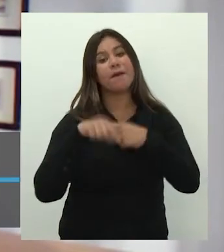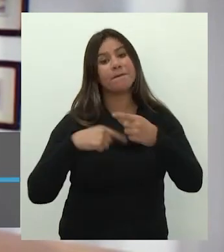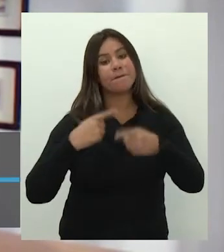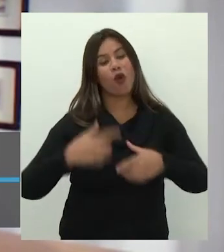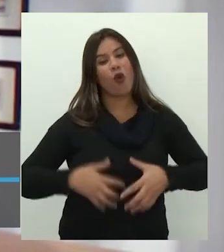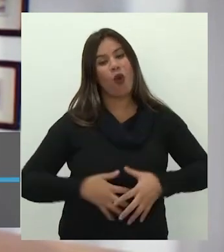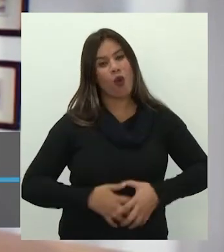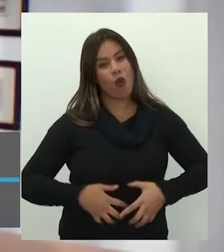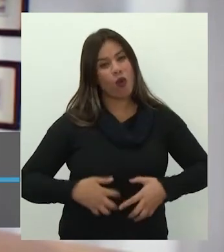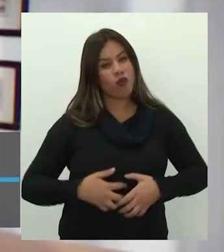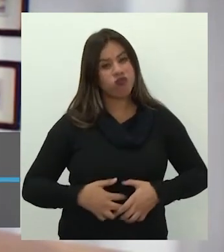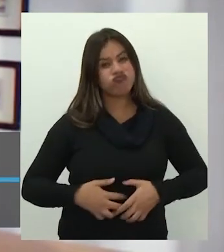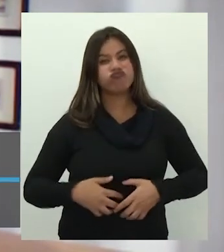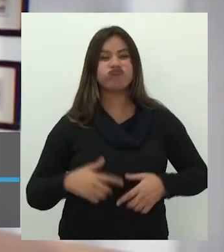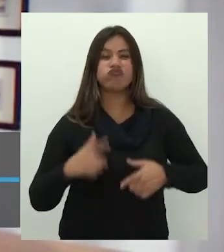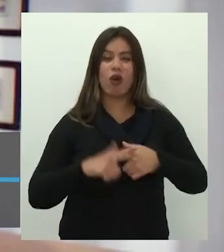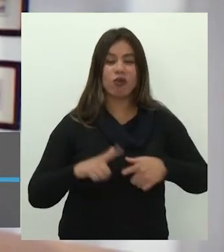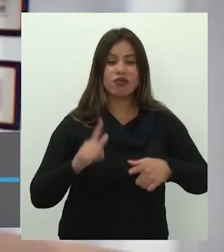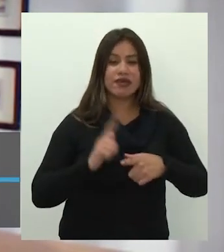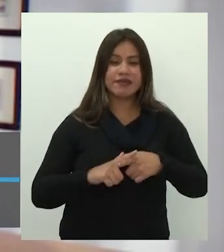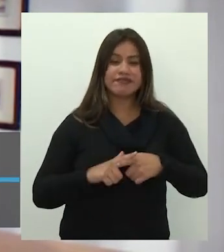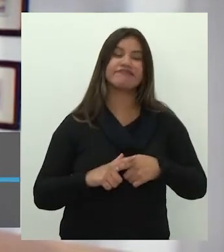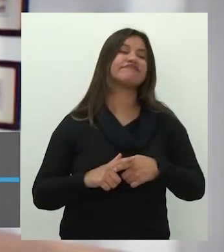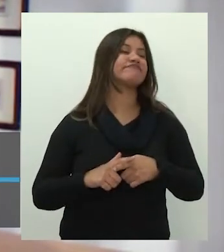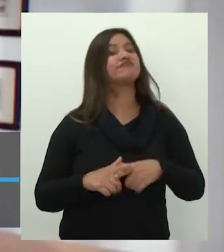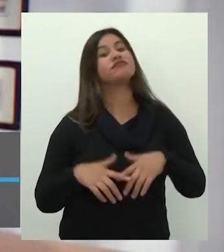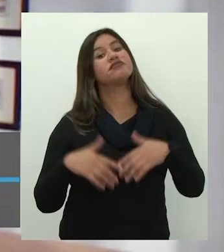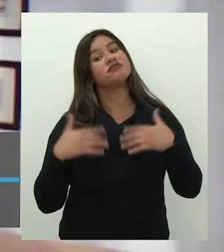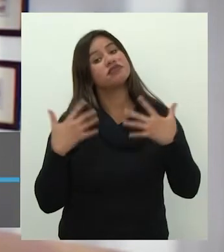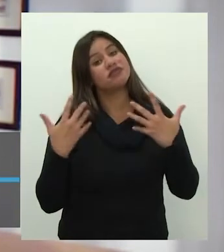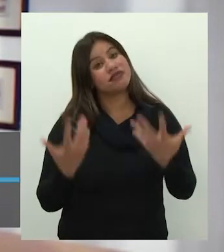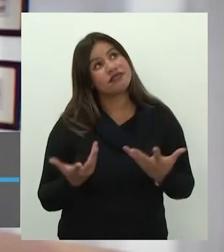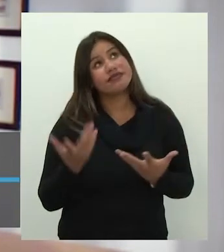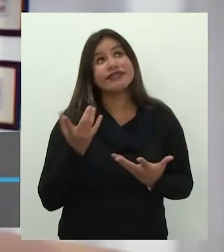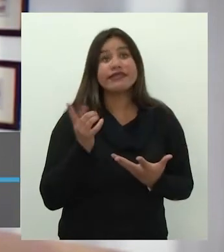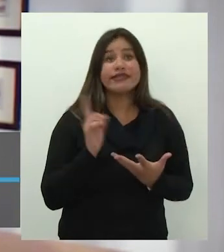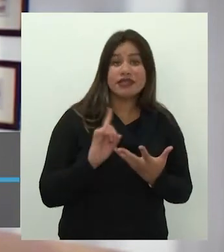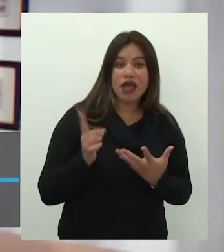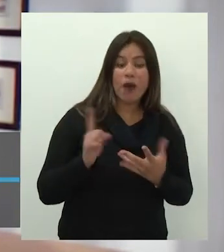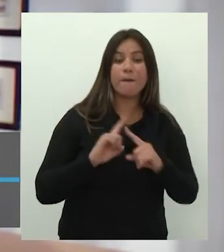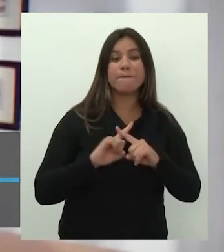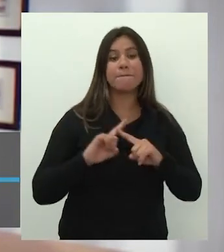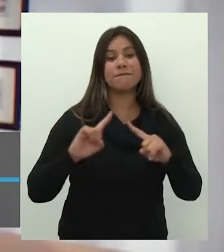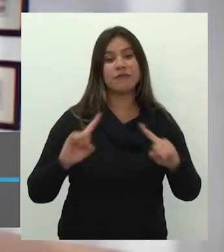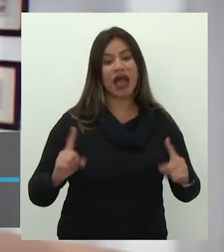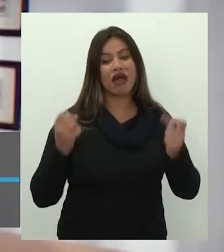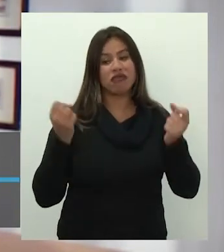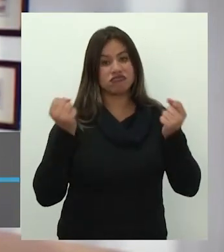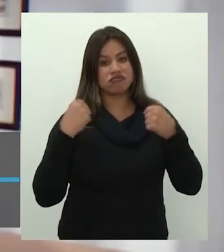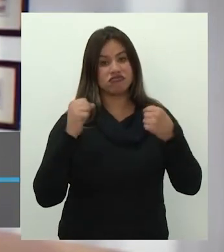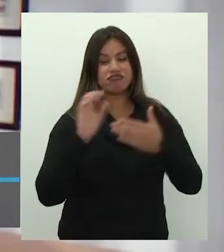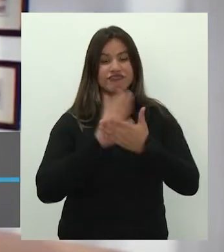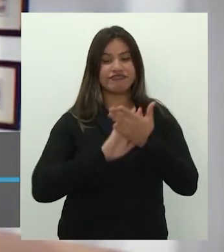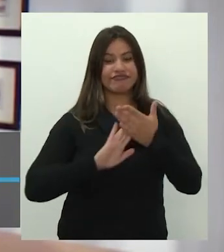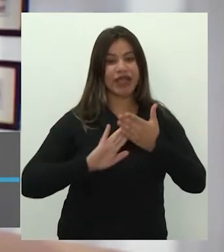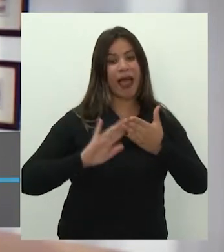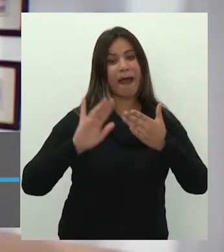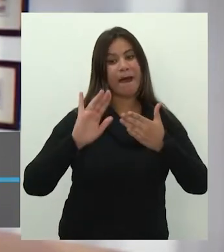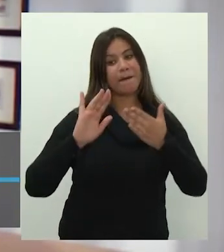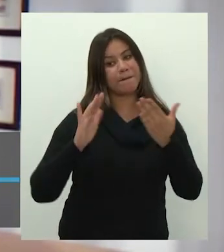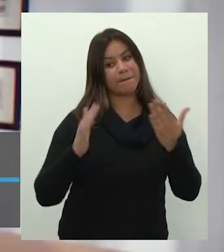intestino preso. Mas se nós vamos ficando mais sedentários com o passar dos anos, o que não